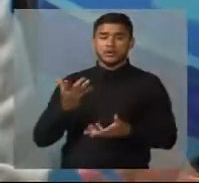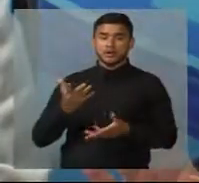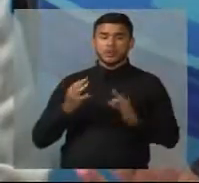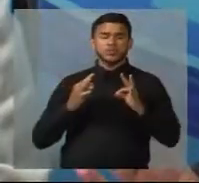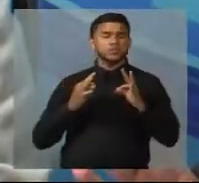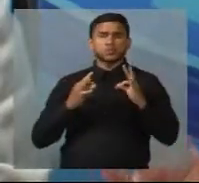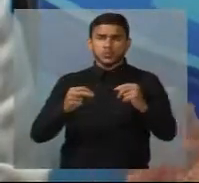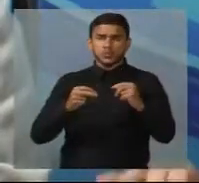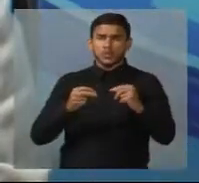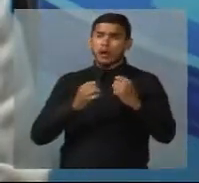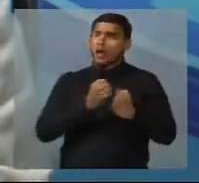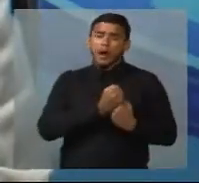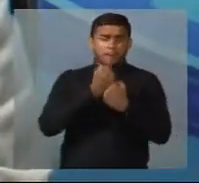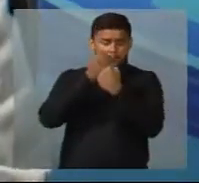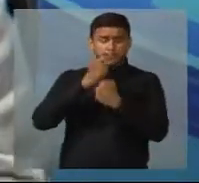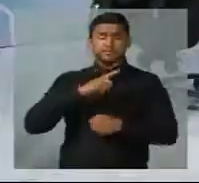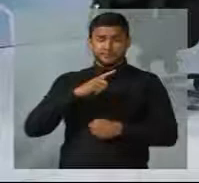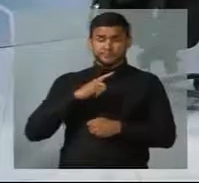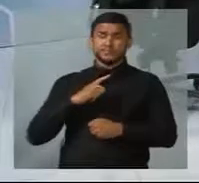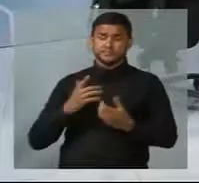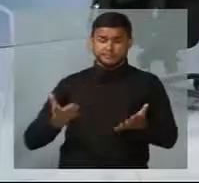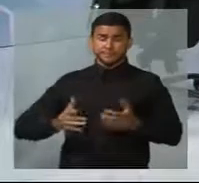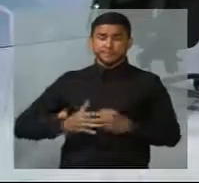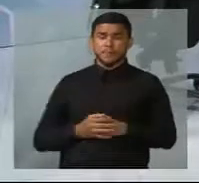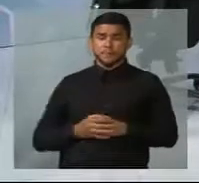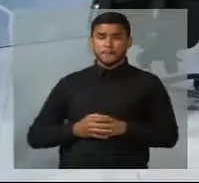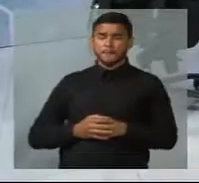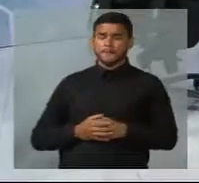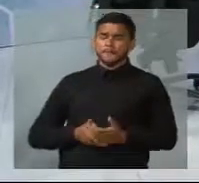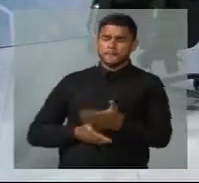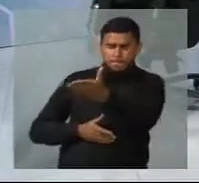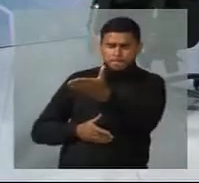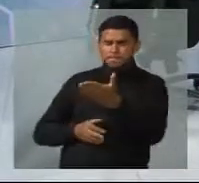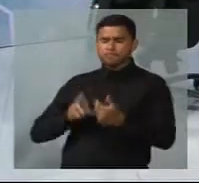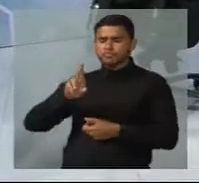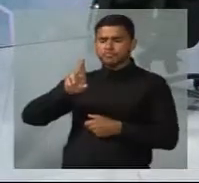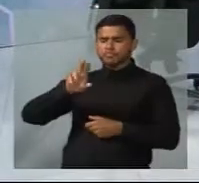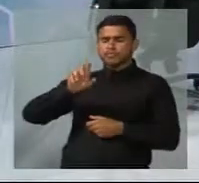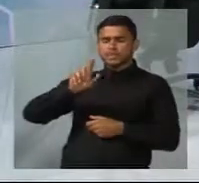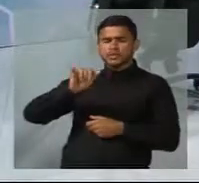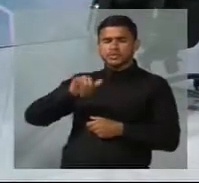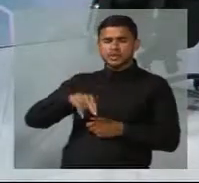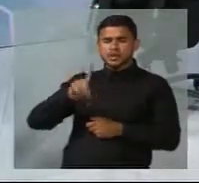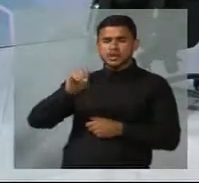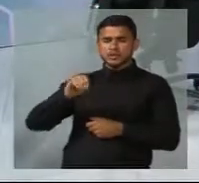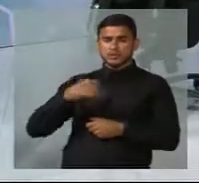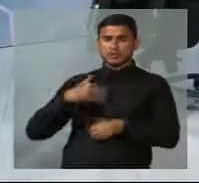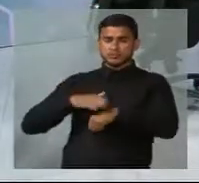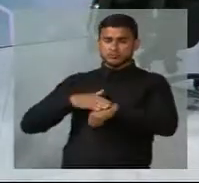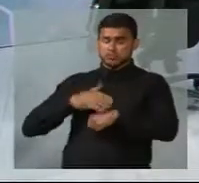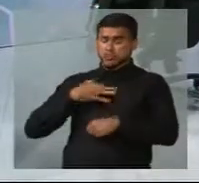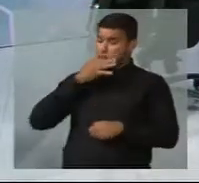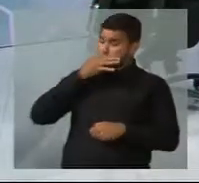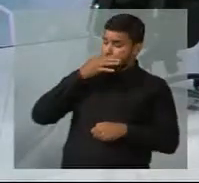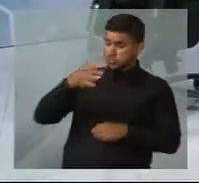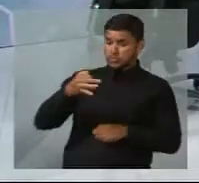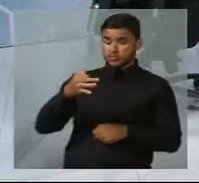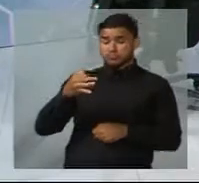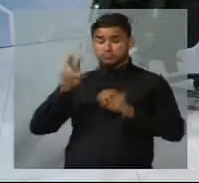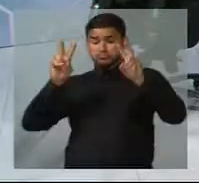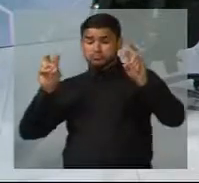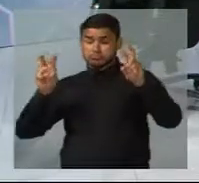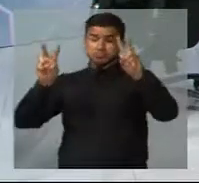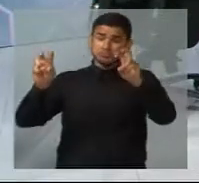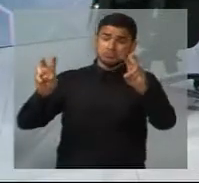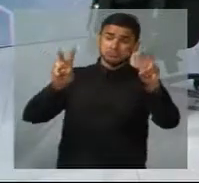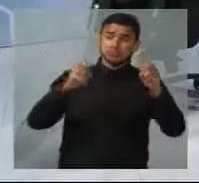cargo. Professor Reginaldo, vamos colocar o seguinte raciocínio. É meu papel aqui levantar possibilidades para que